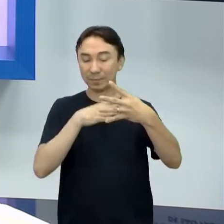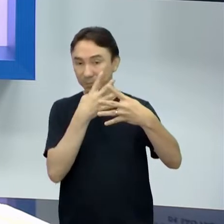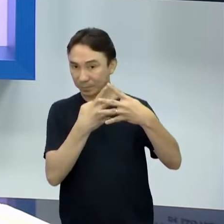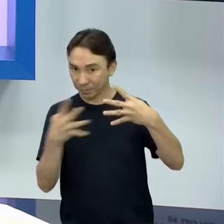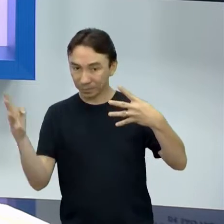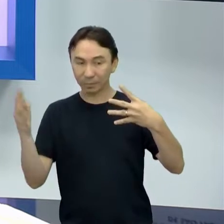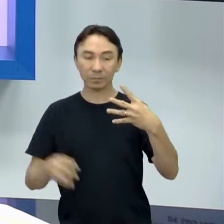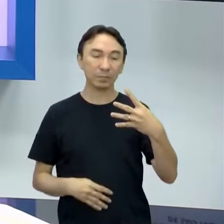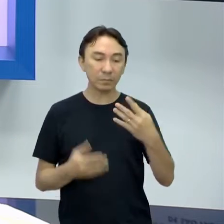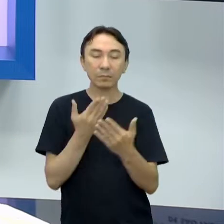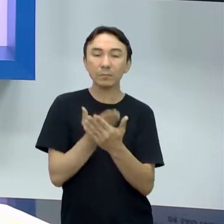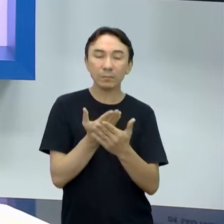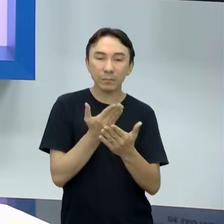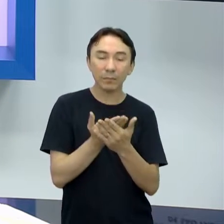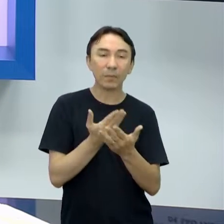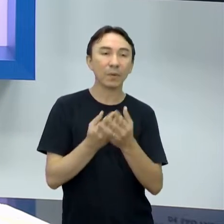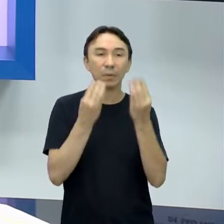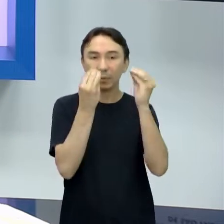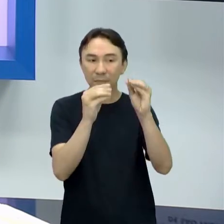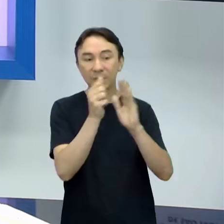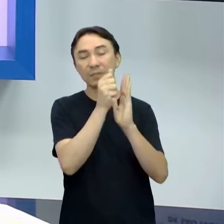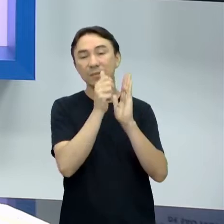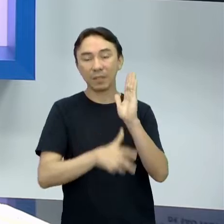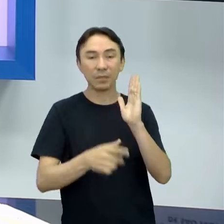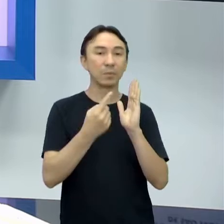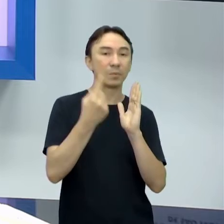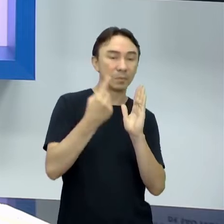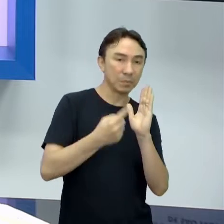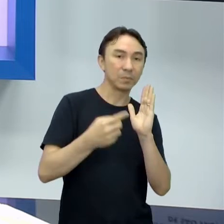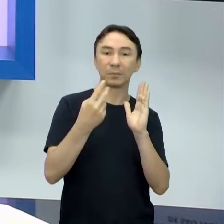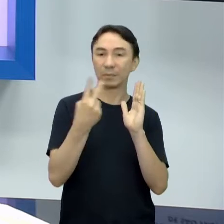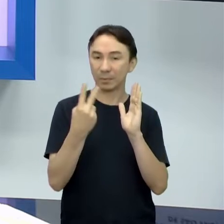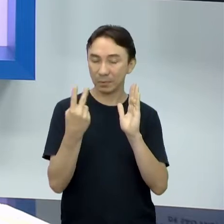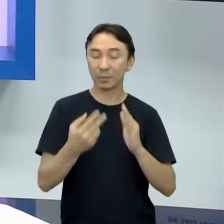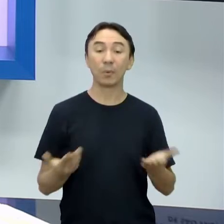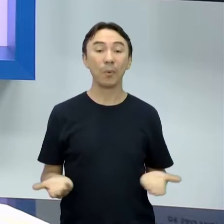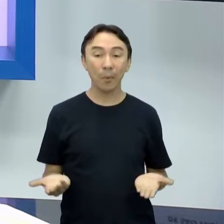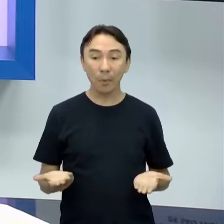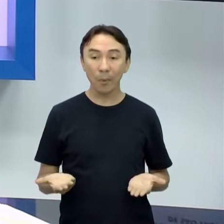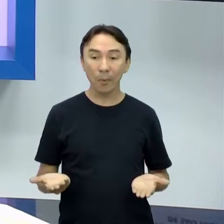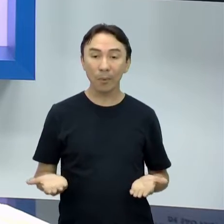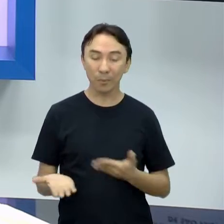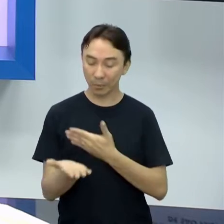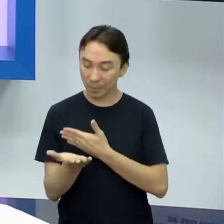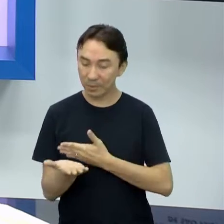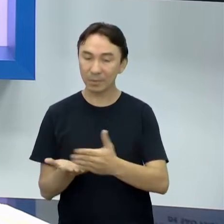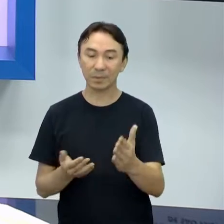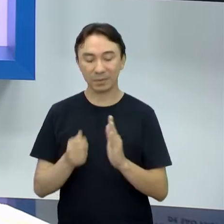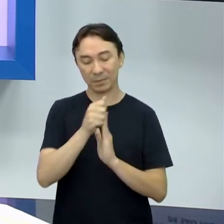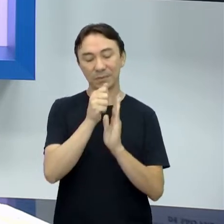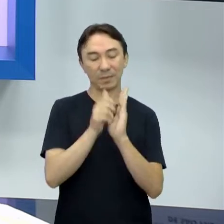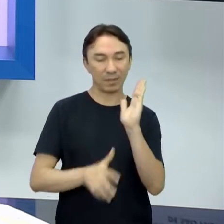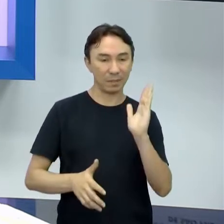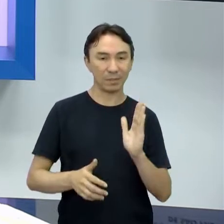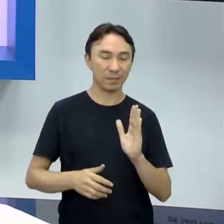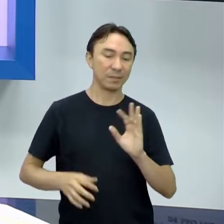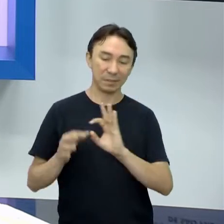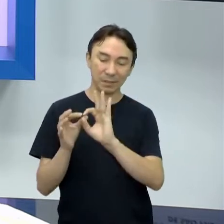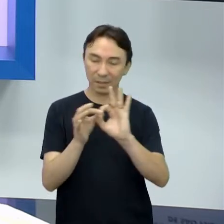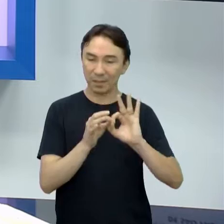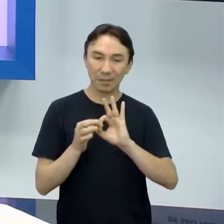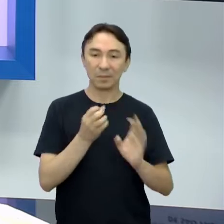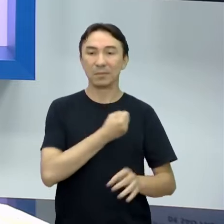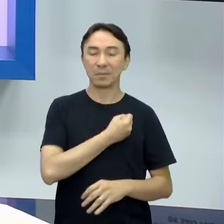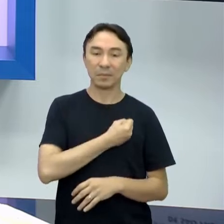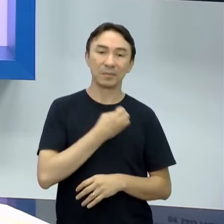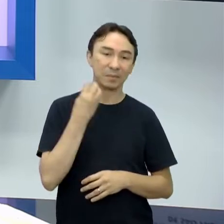e também na atividade integrada 2. Hoje iniciamos a 3 com novas expectativas, com novas